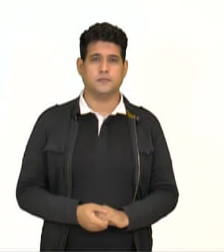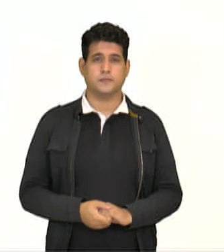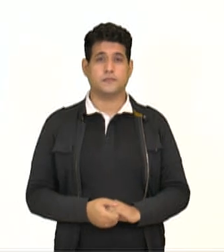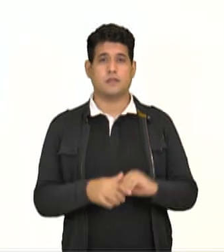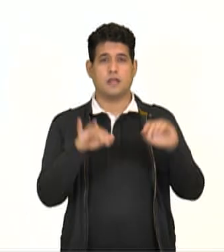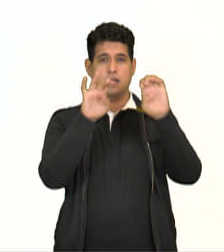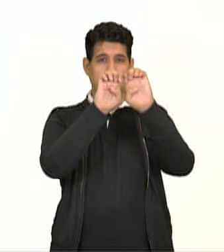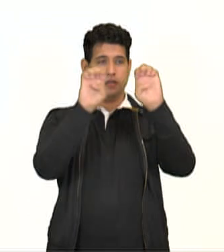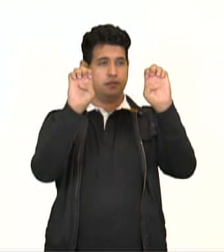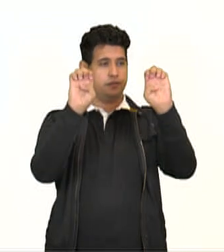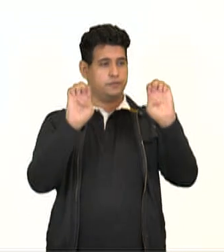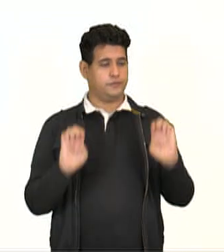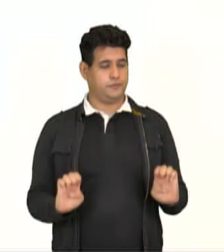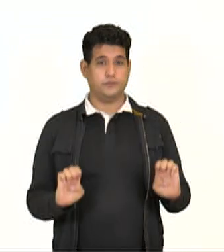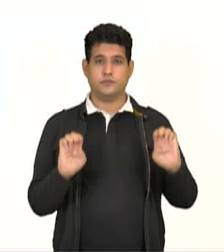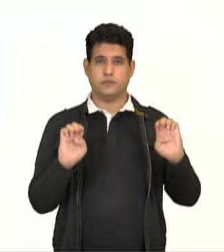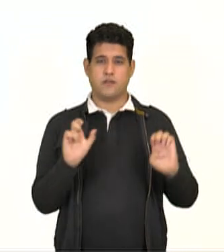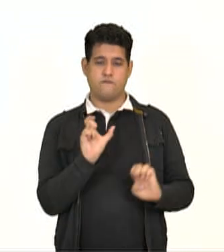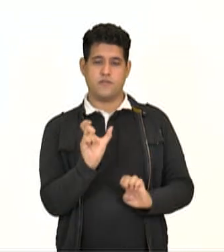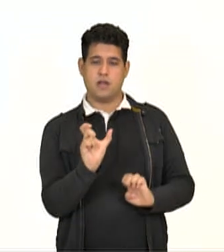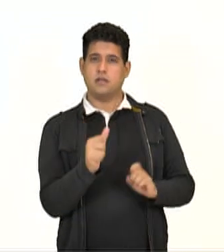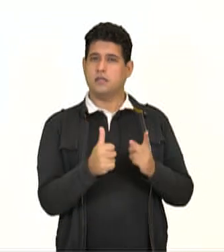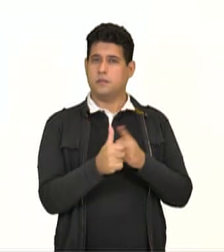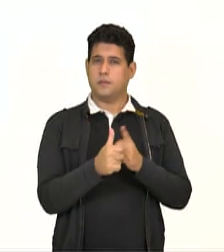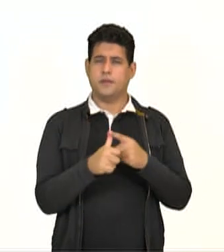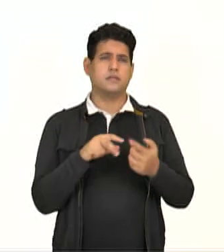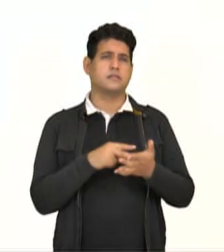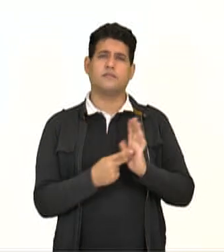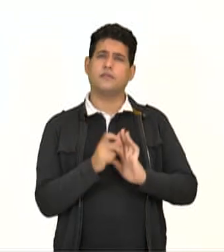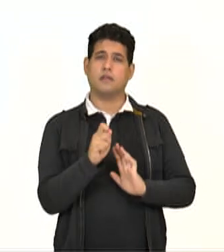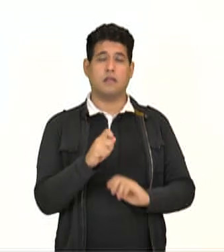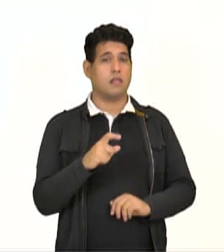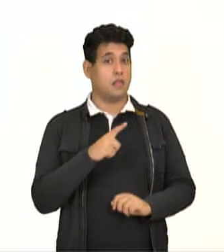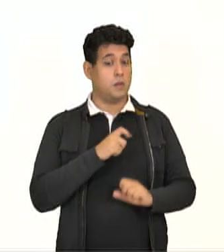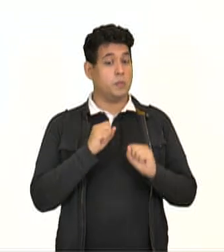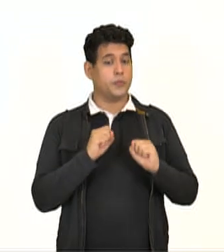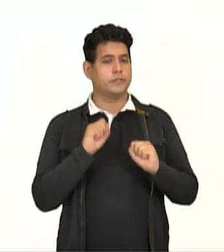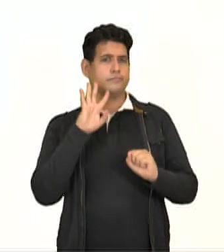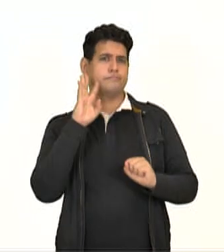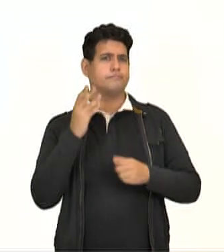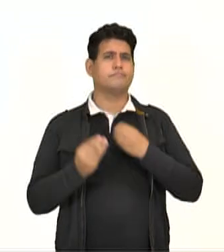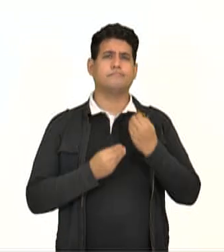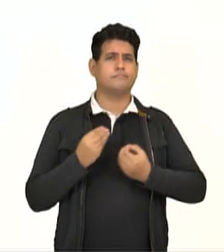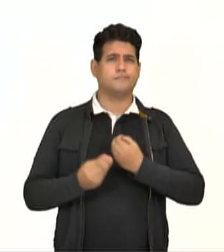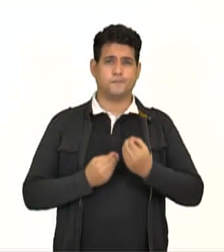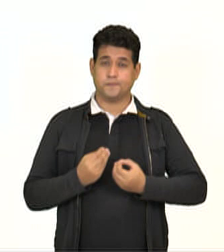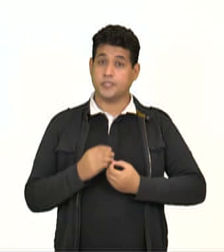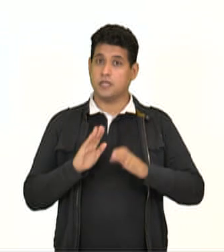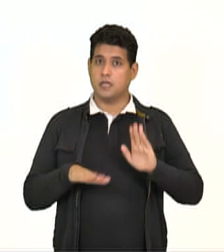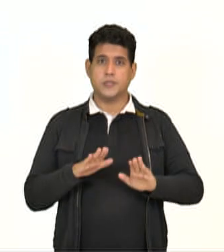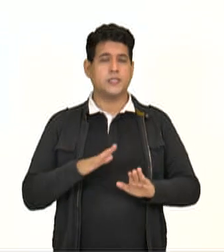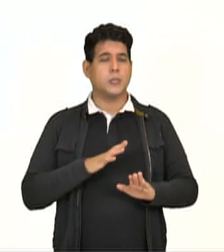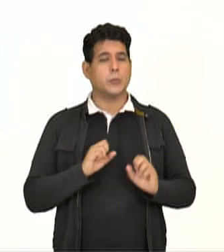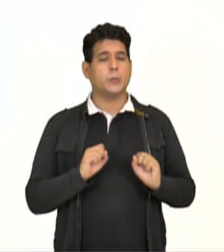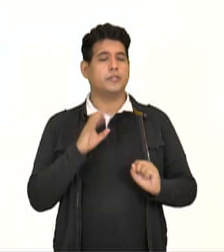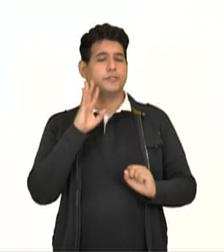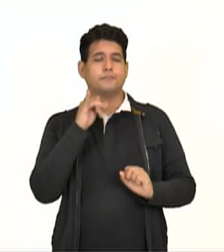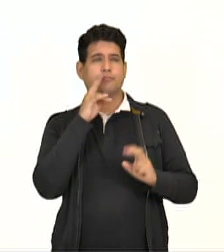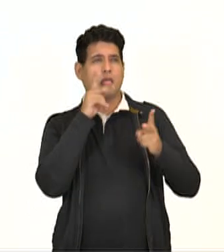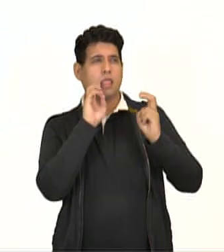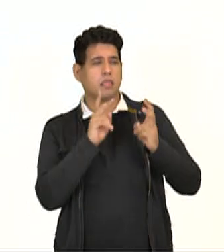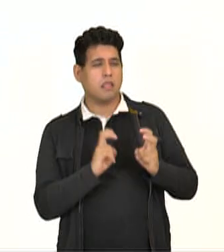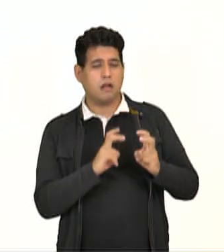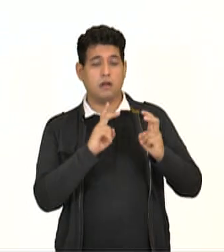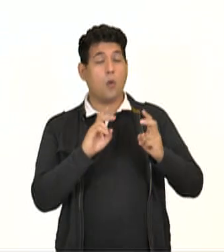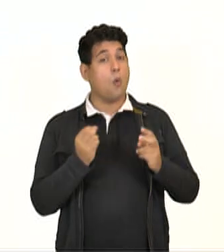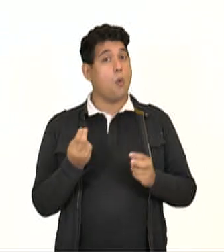A estrutura da frase na primeira condicional, ela também pode vir da seguinte forma, ó, às vezes vocês podem encontrar,